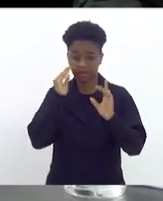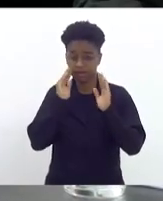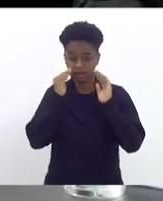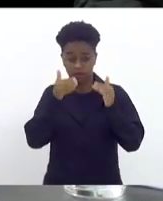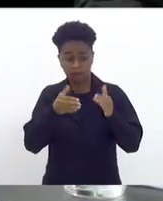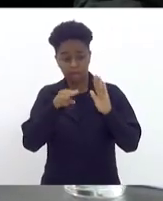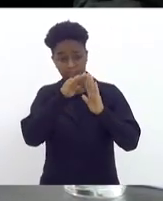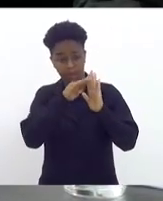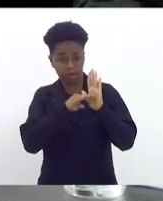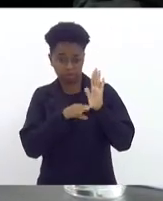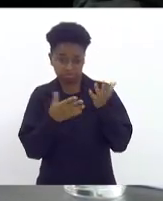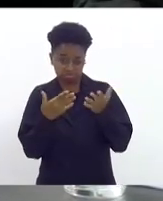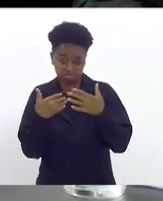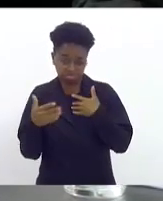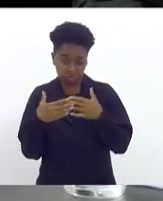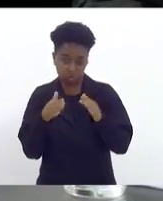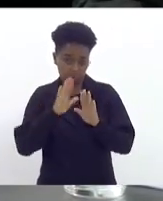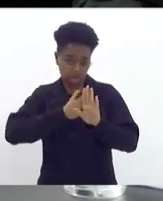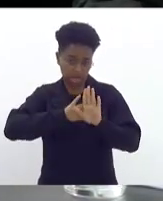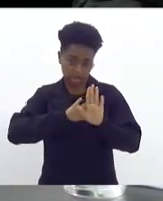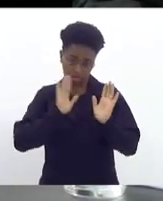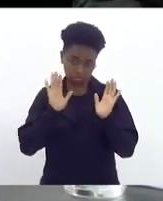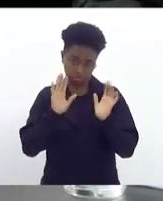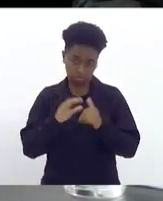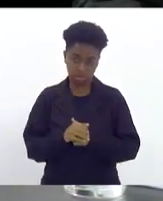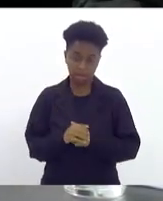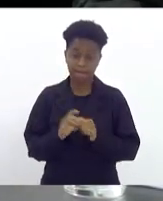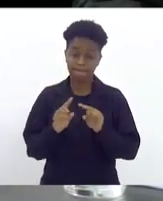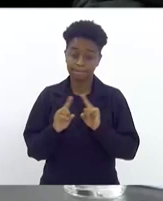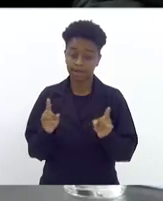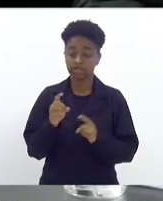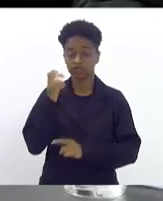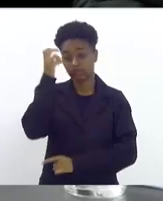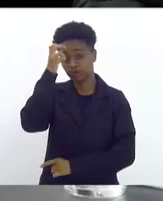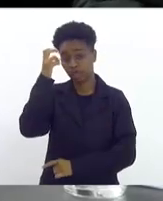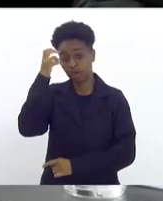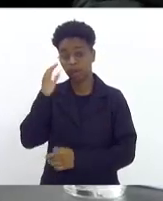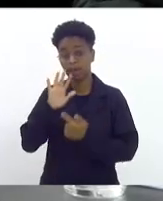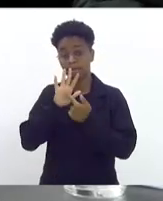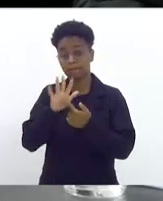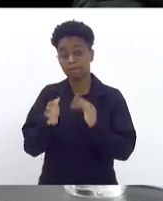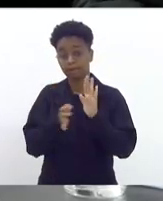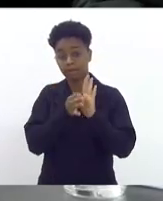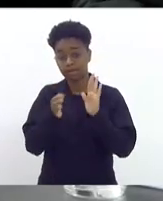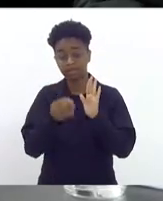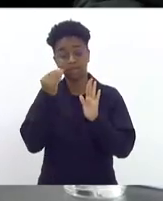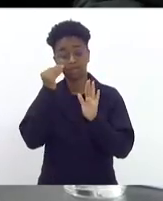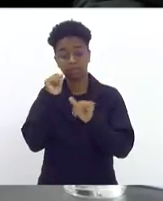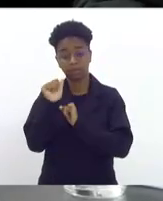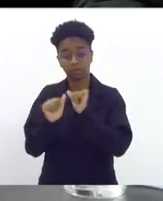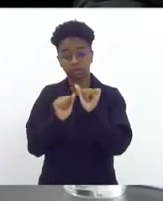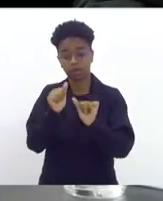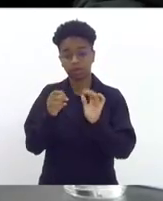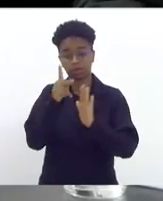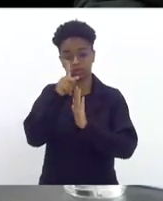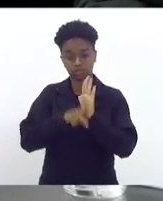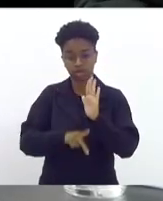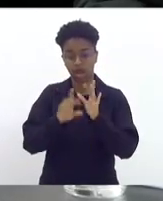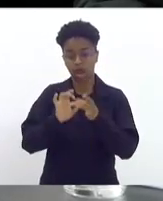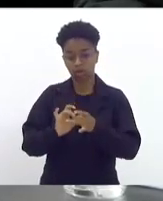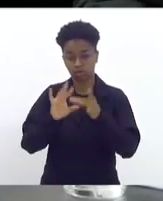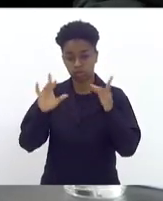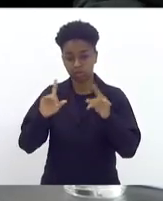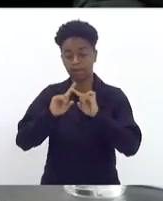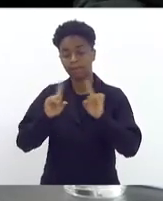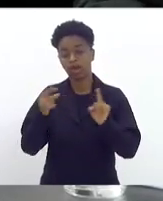independentemente do viés ideológico a deputada Verônica traz um parecer divergendo para transformar o projeto em autorizativo mas eu